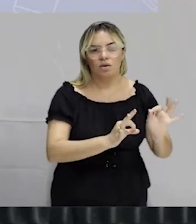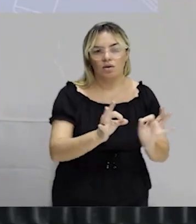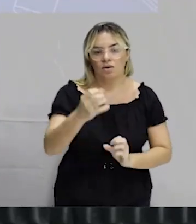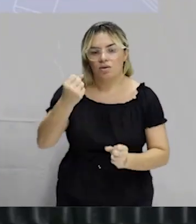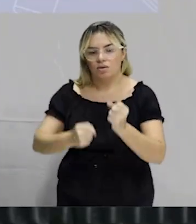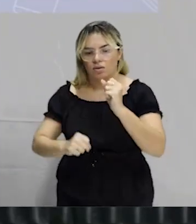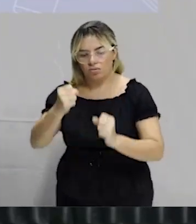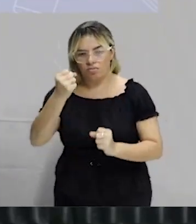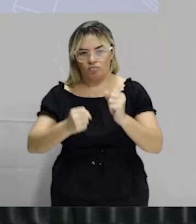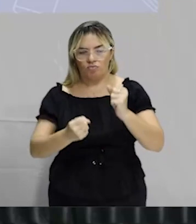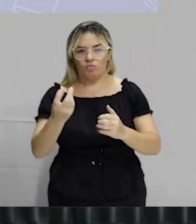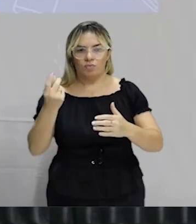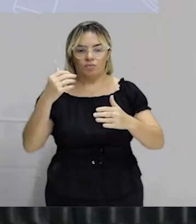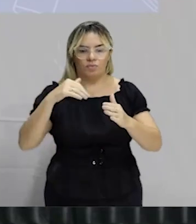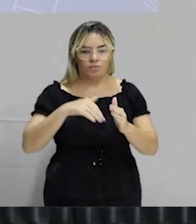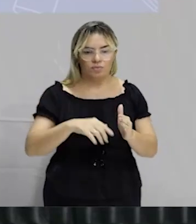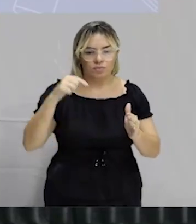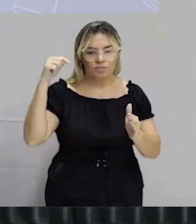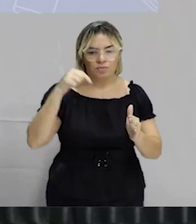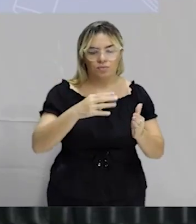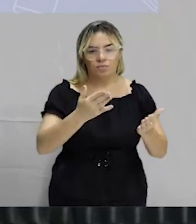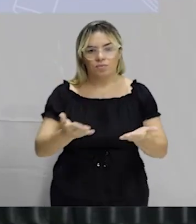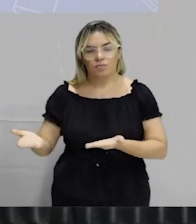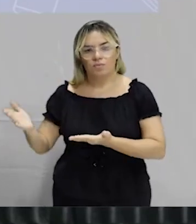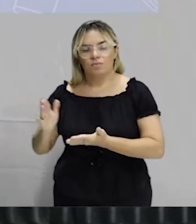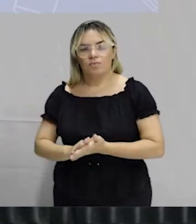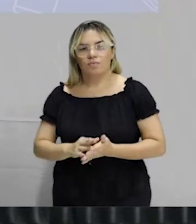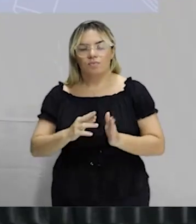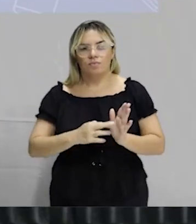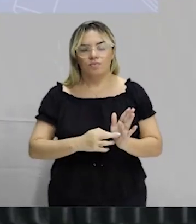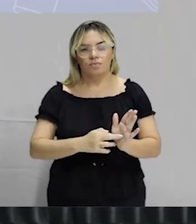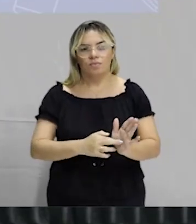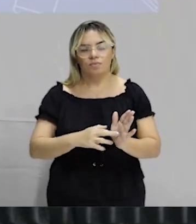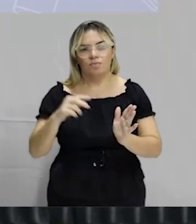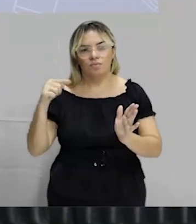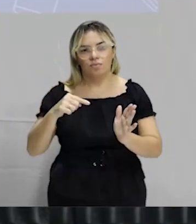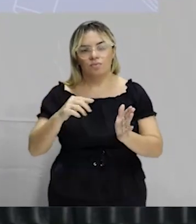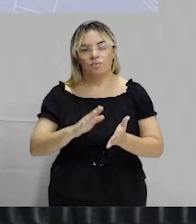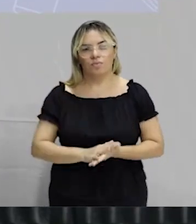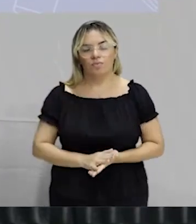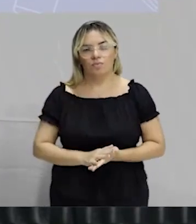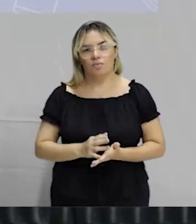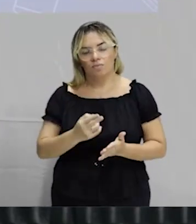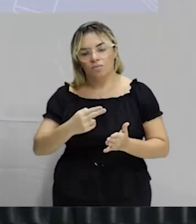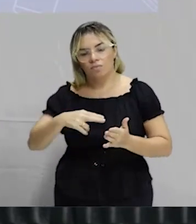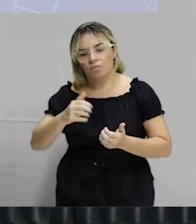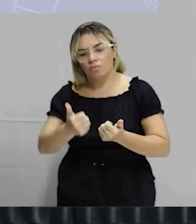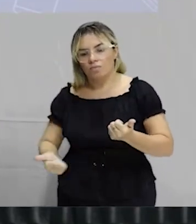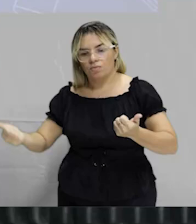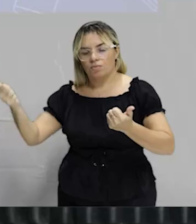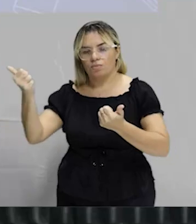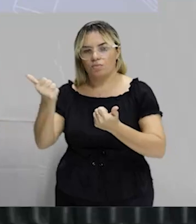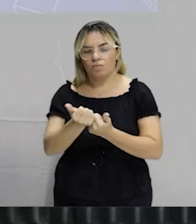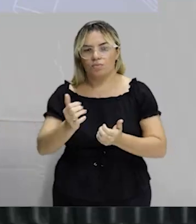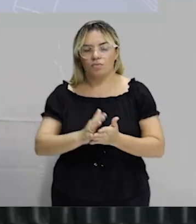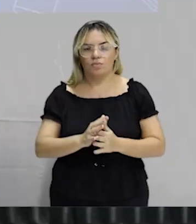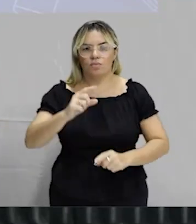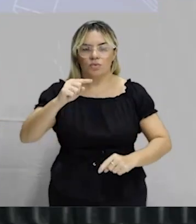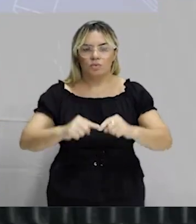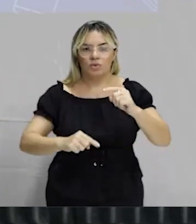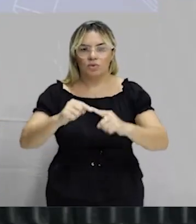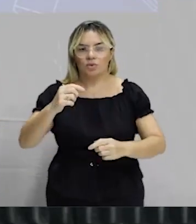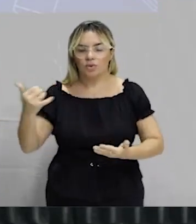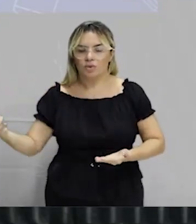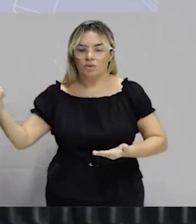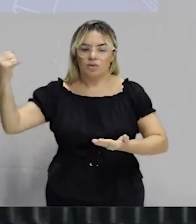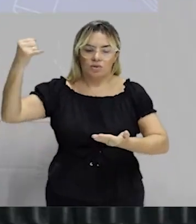Iniciar o programa de industrialização através desse modelo do que nós vamos chamar da substituição dos importados.